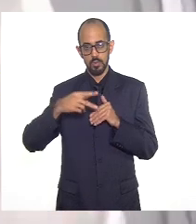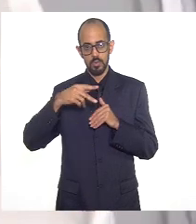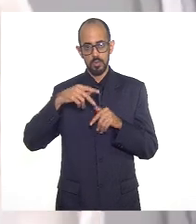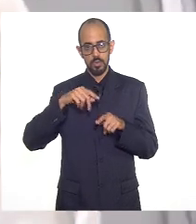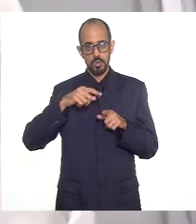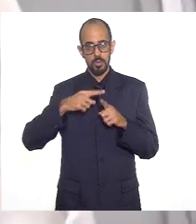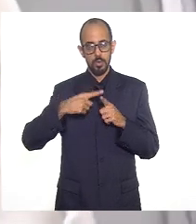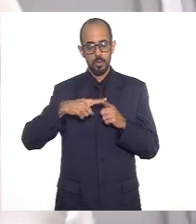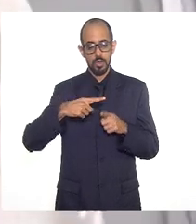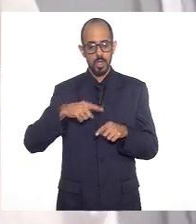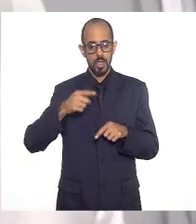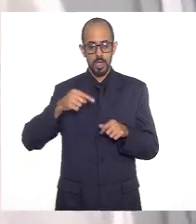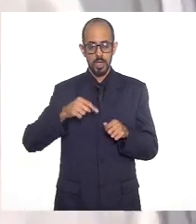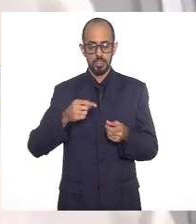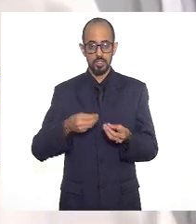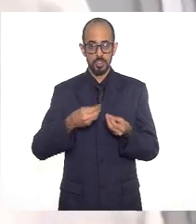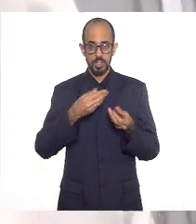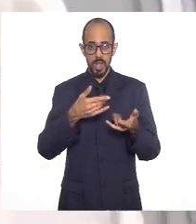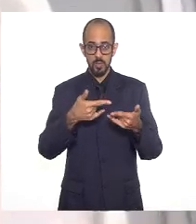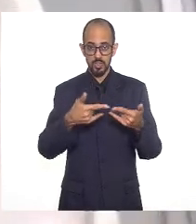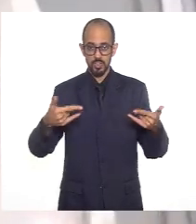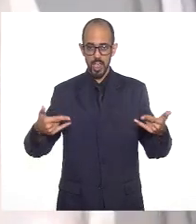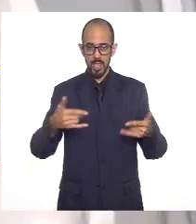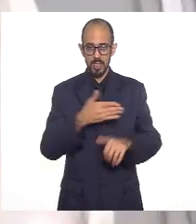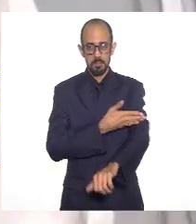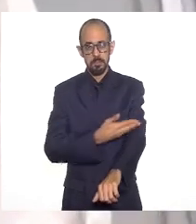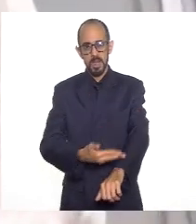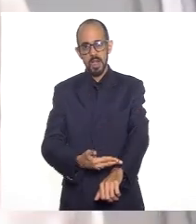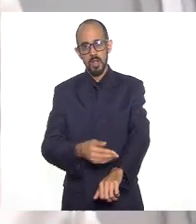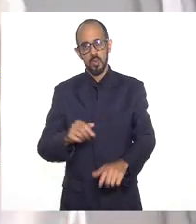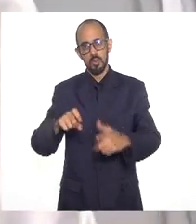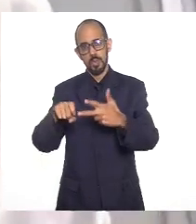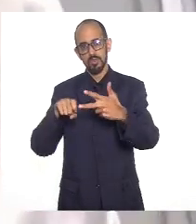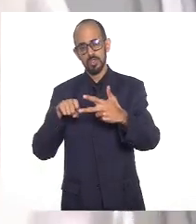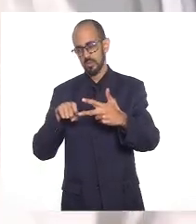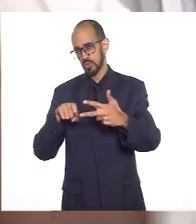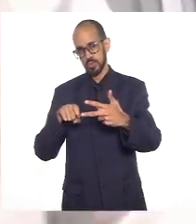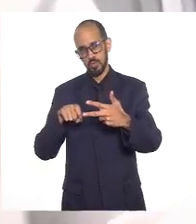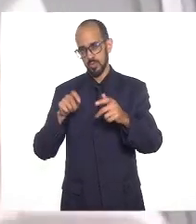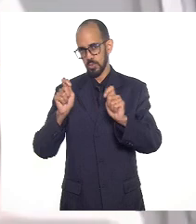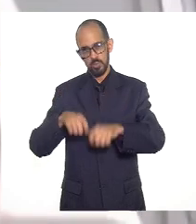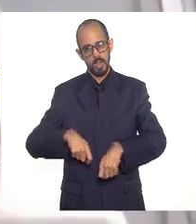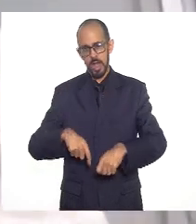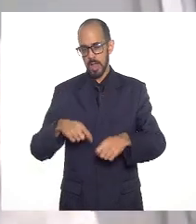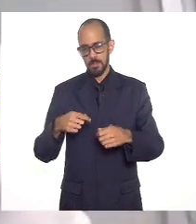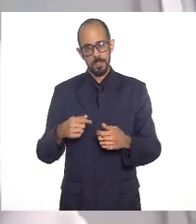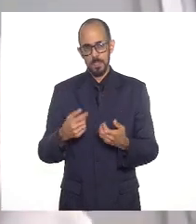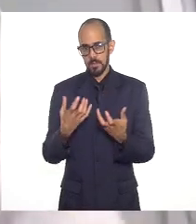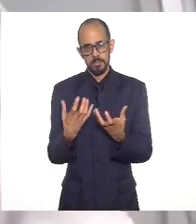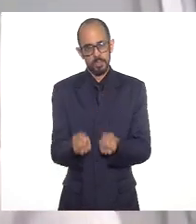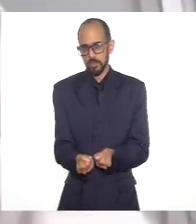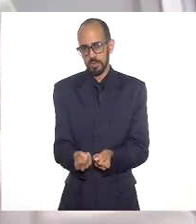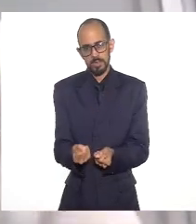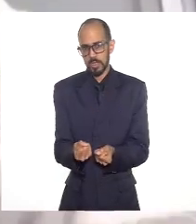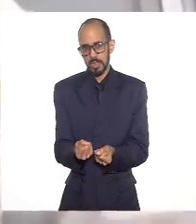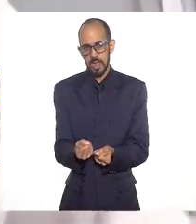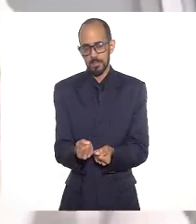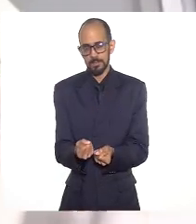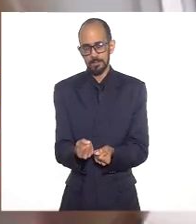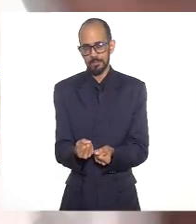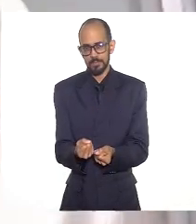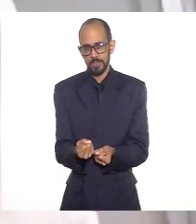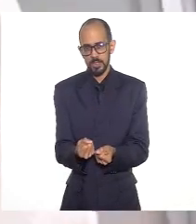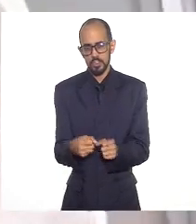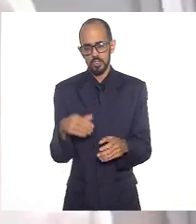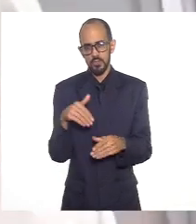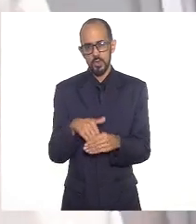para o Poder Executivo, que é isso que aqui está representado. É inadmissível que a gente vote uma LDO em pleno debate